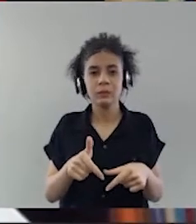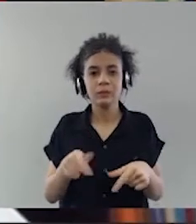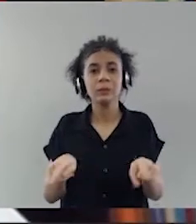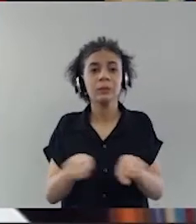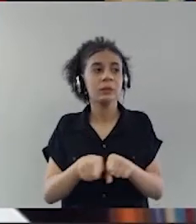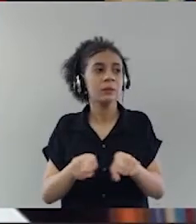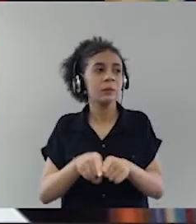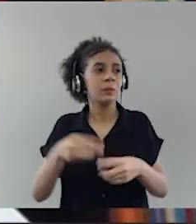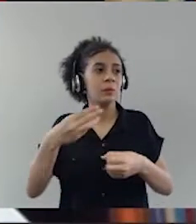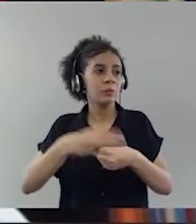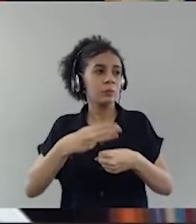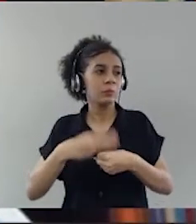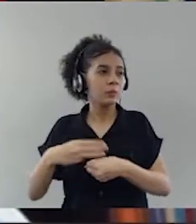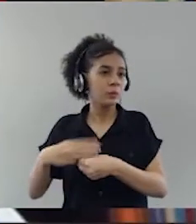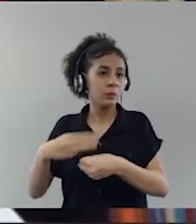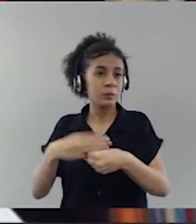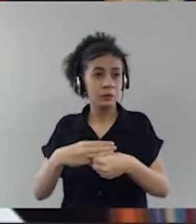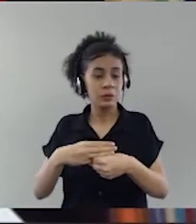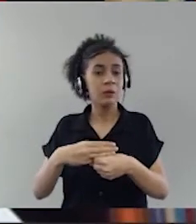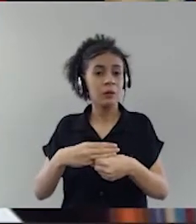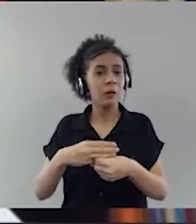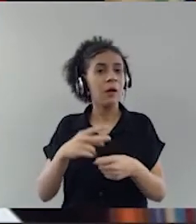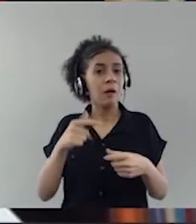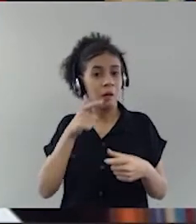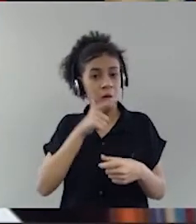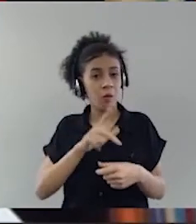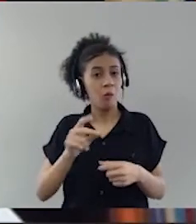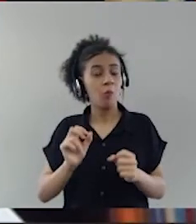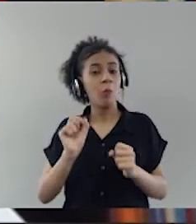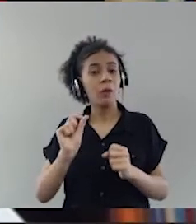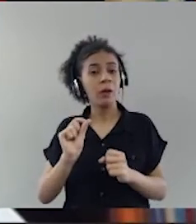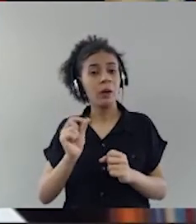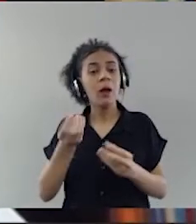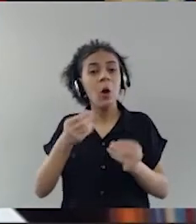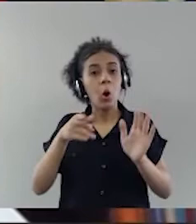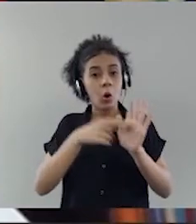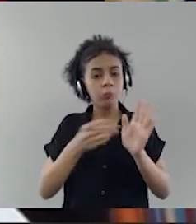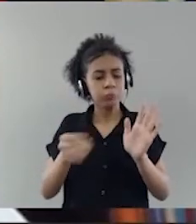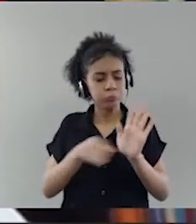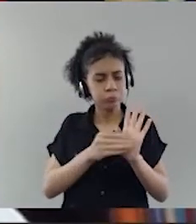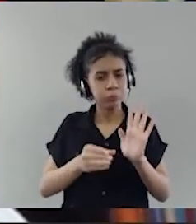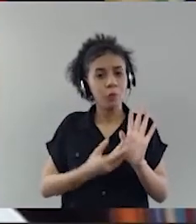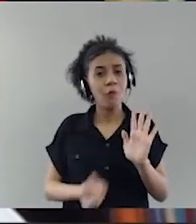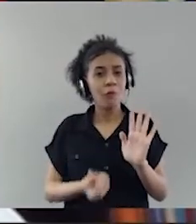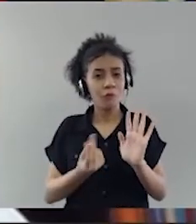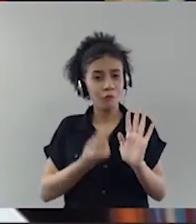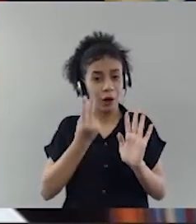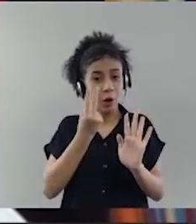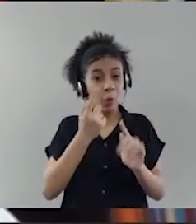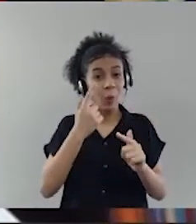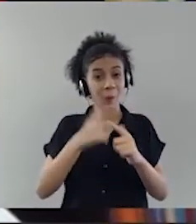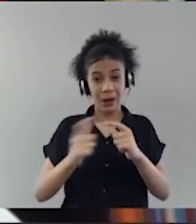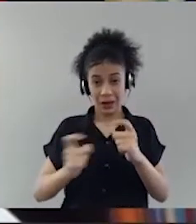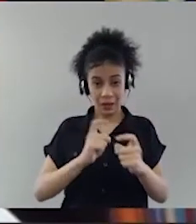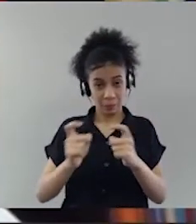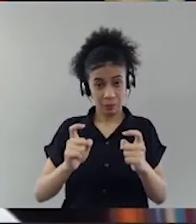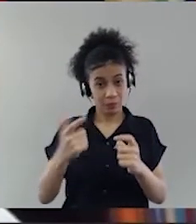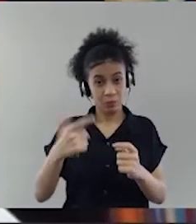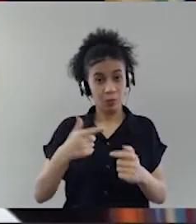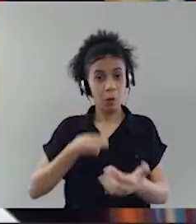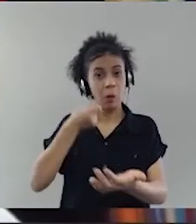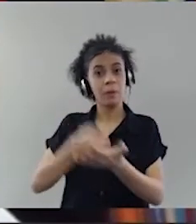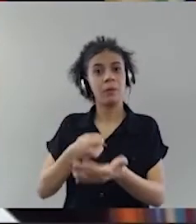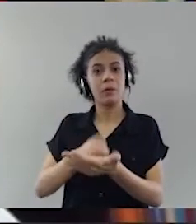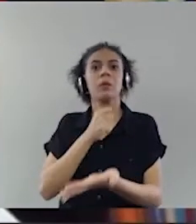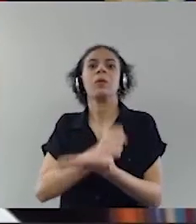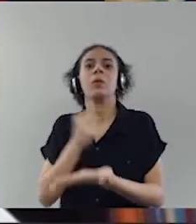parte dos municípios. A grande vantagem do registro de preços, nós sabemos também, é que como a administração não está obrigada a